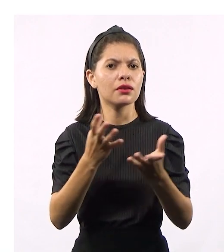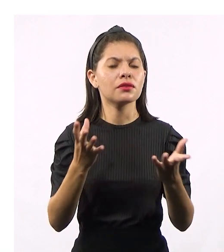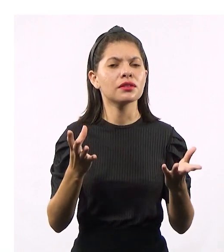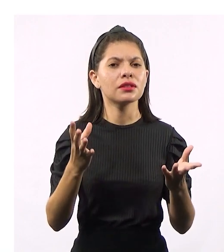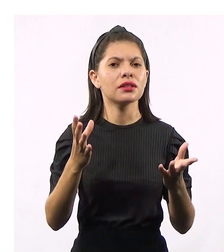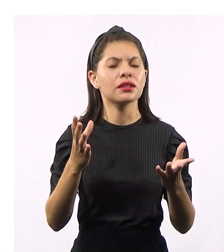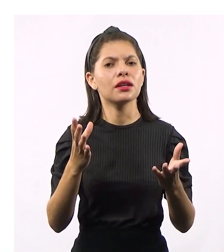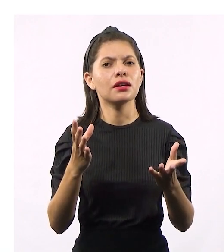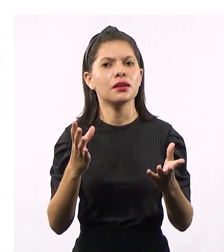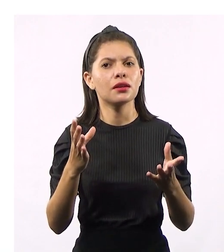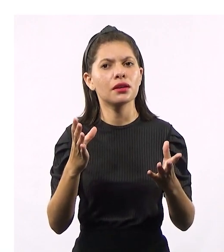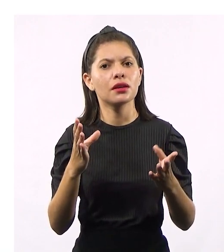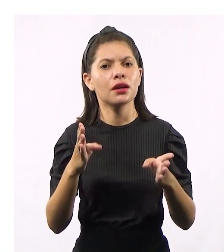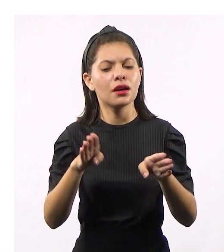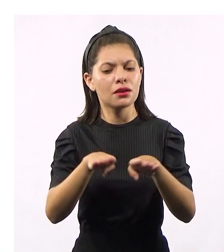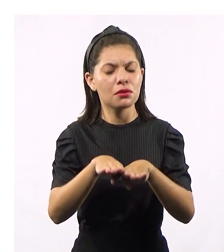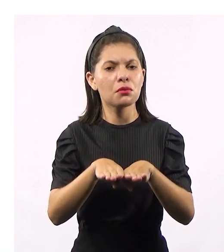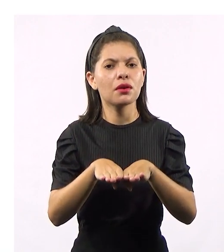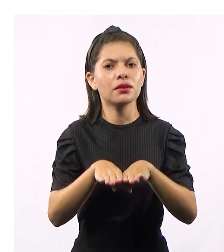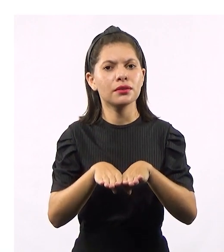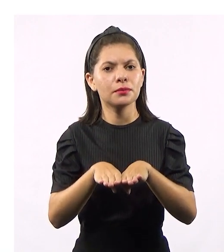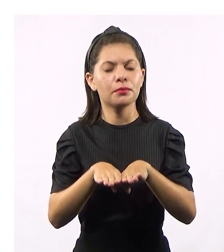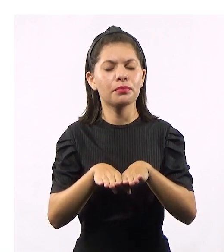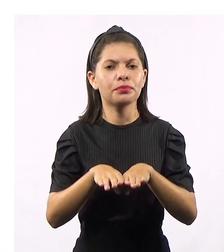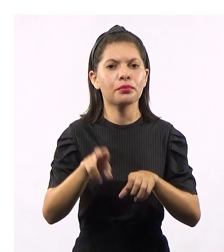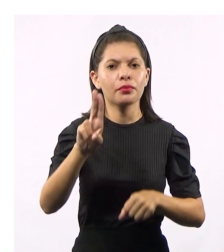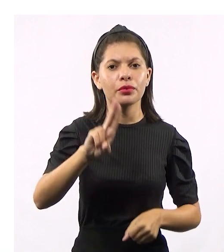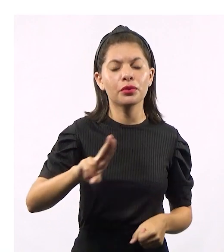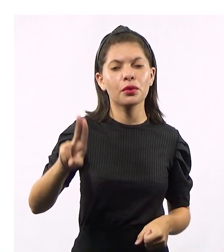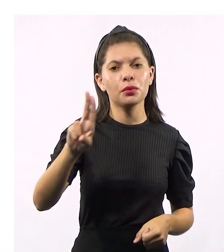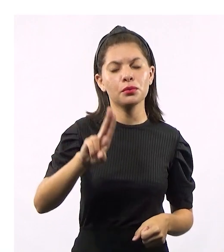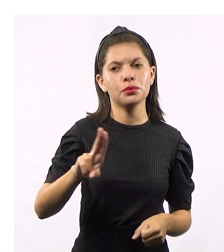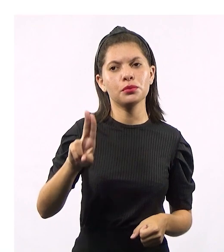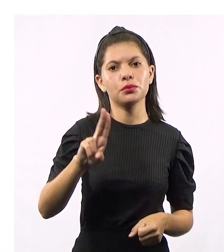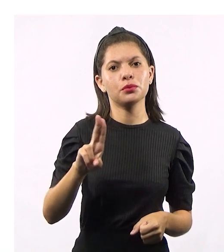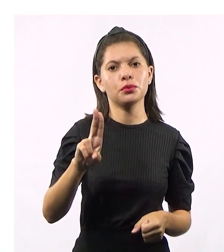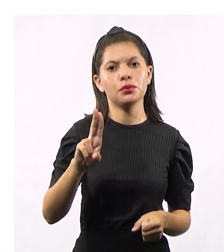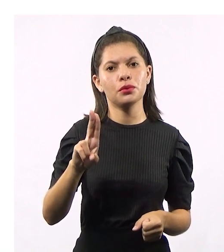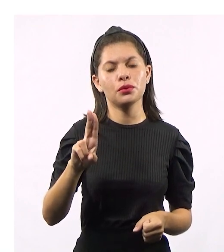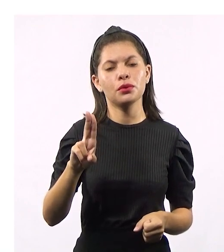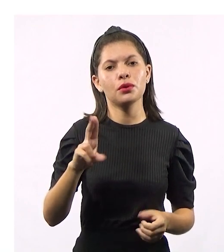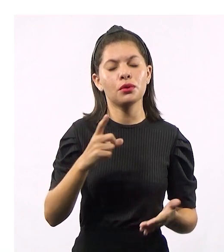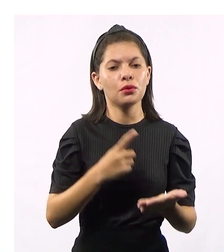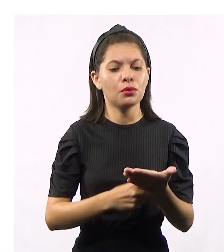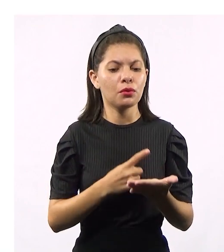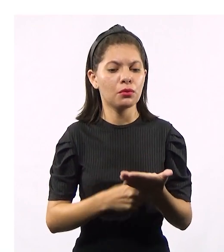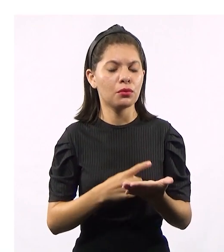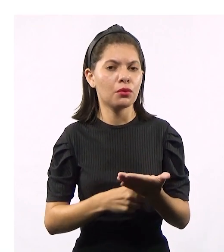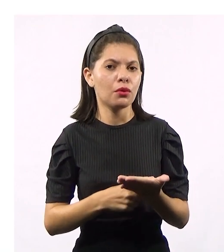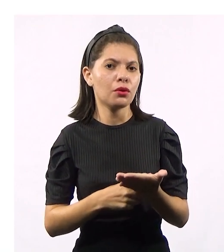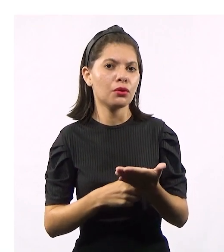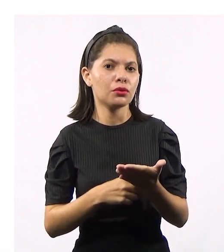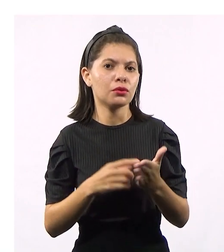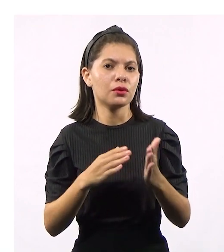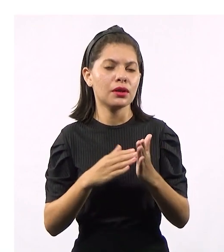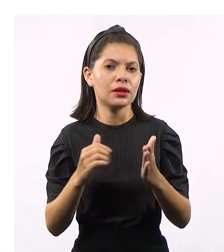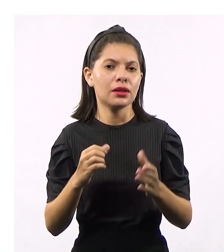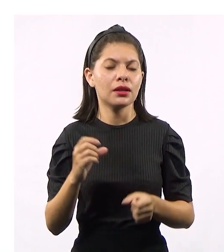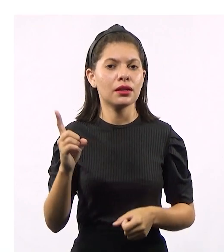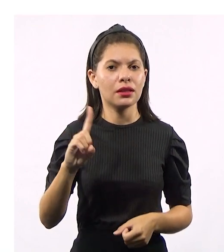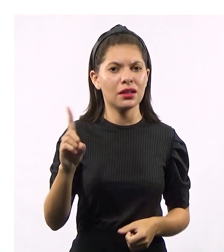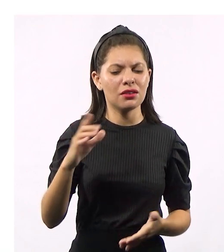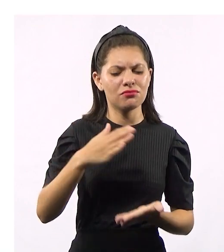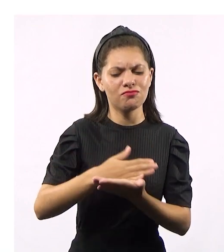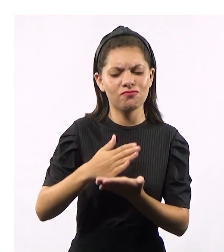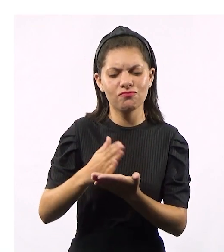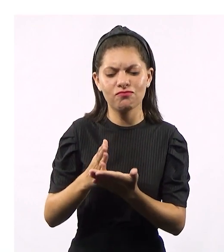você tem pesos iguais. Quando eu uso concordo totalmente até discordo totalmente, não há